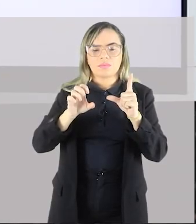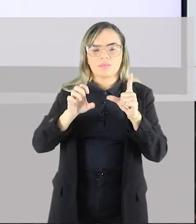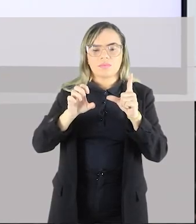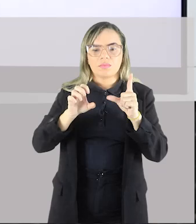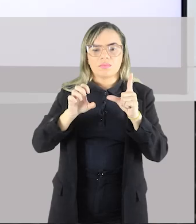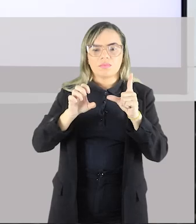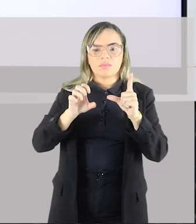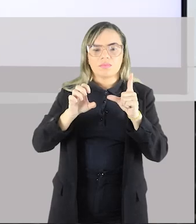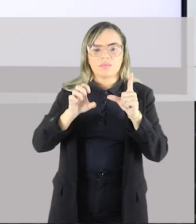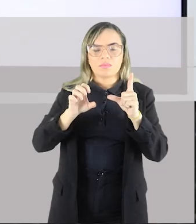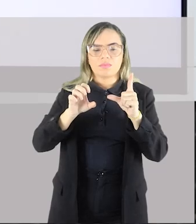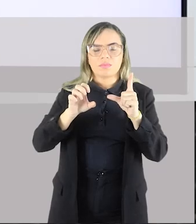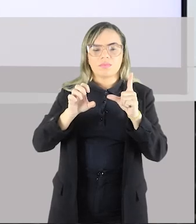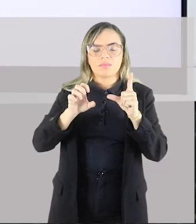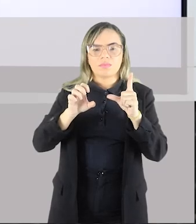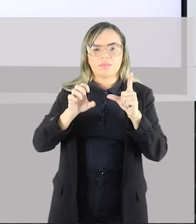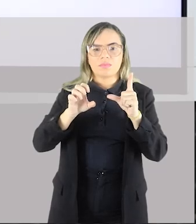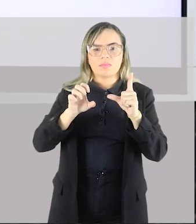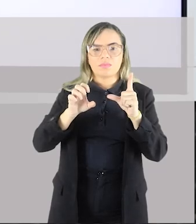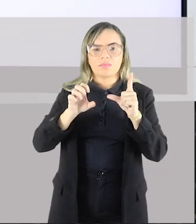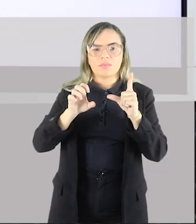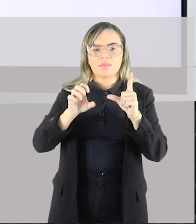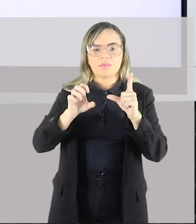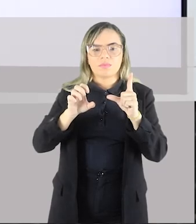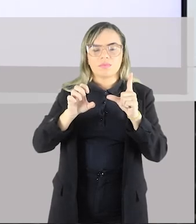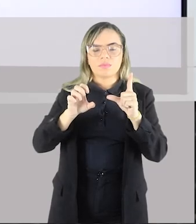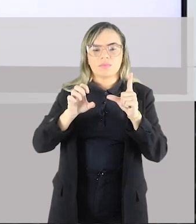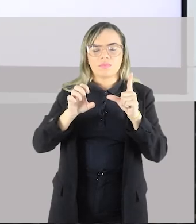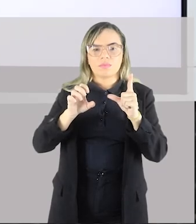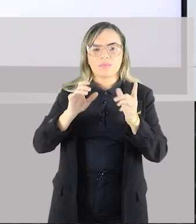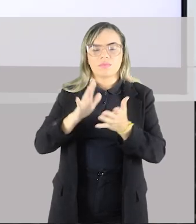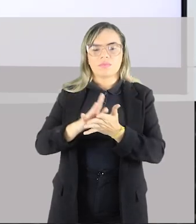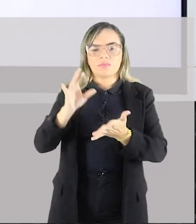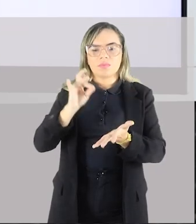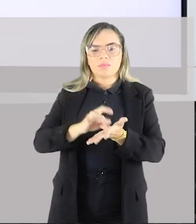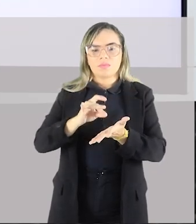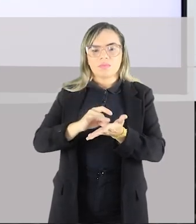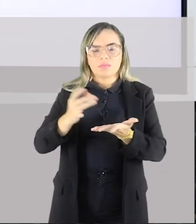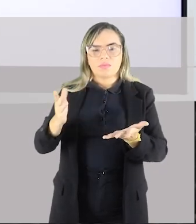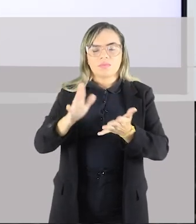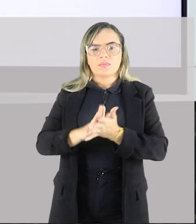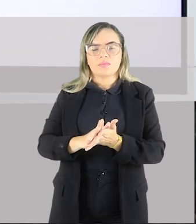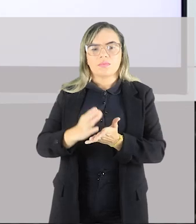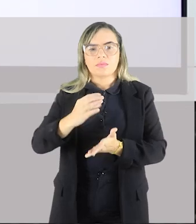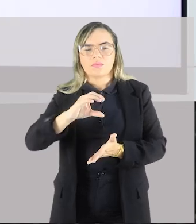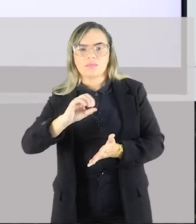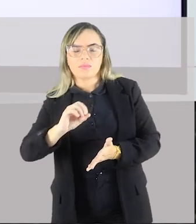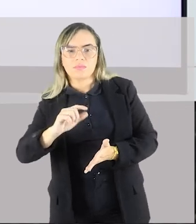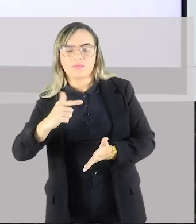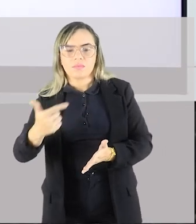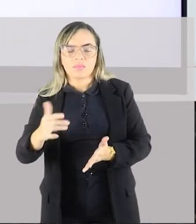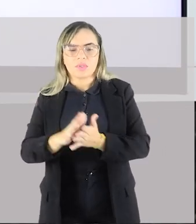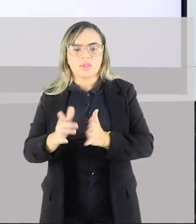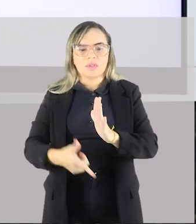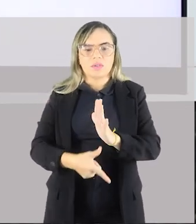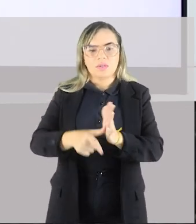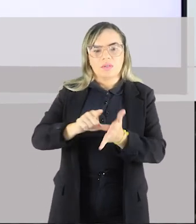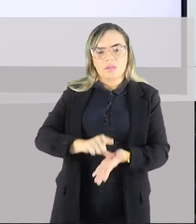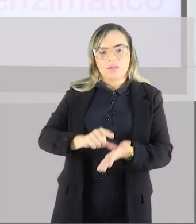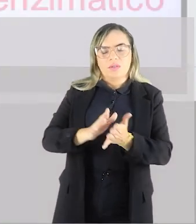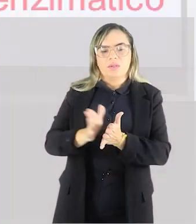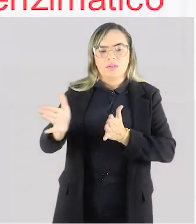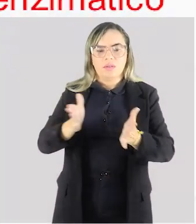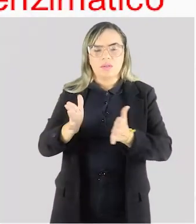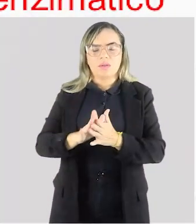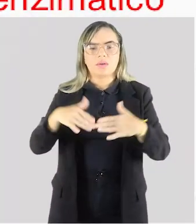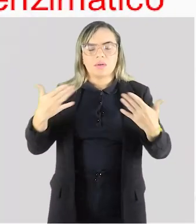gás carbônico, e é um processo exclusivo dos eucariontes. Na verdade, a gente tem o gás carbônico na etapa anterior, tá? E não nessa.